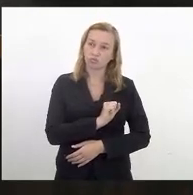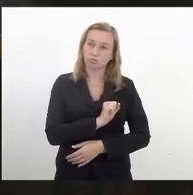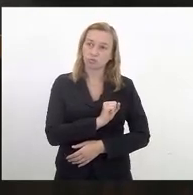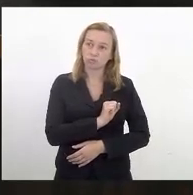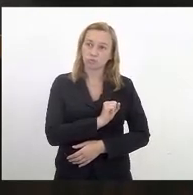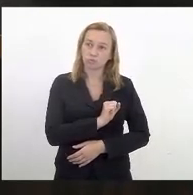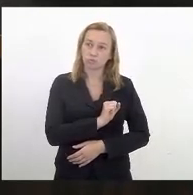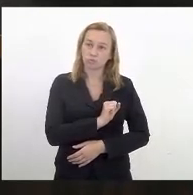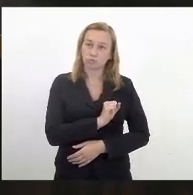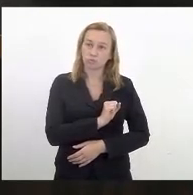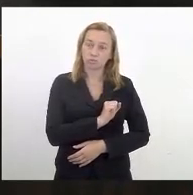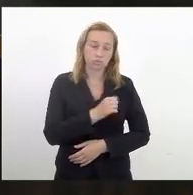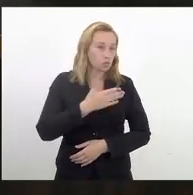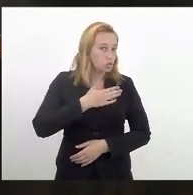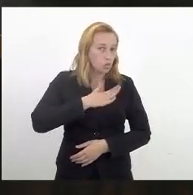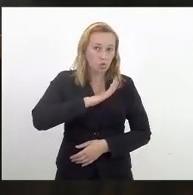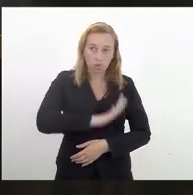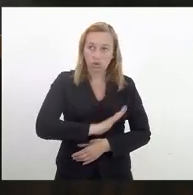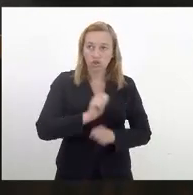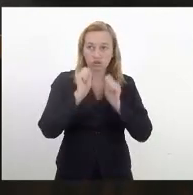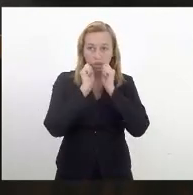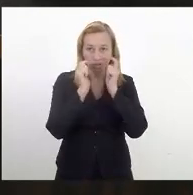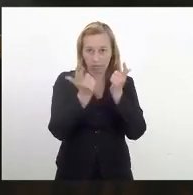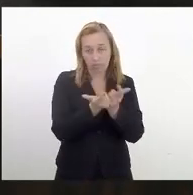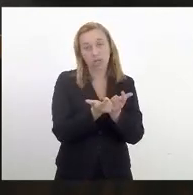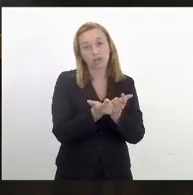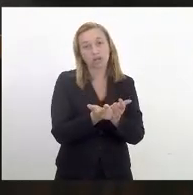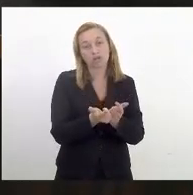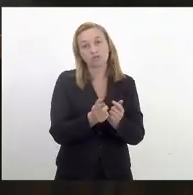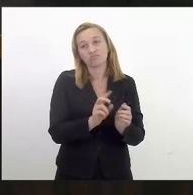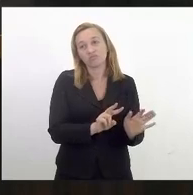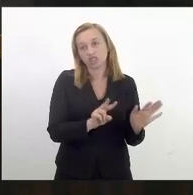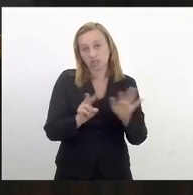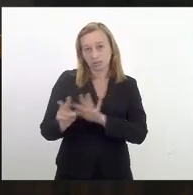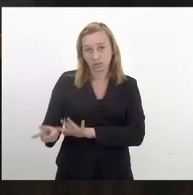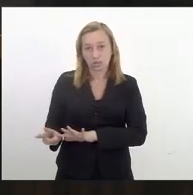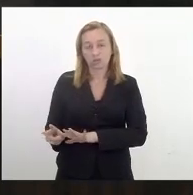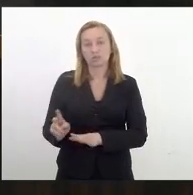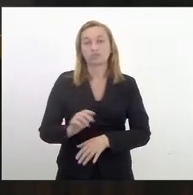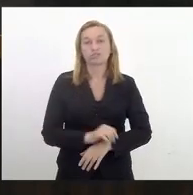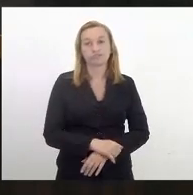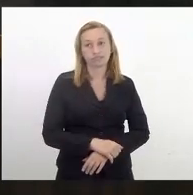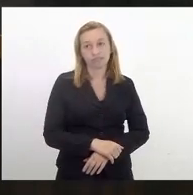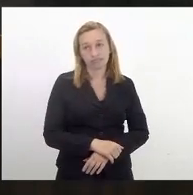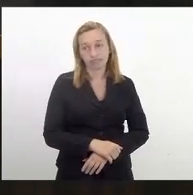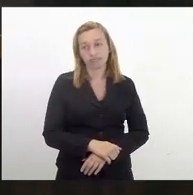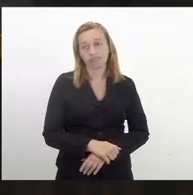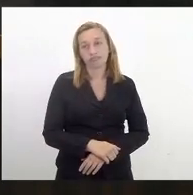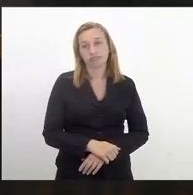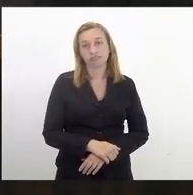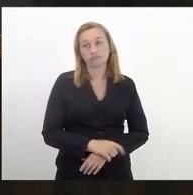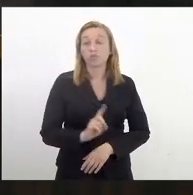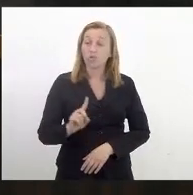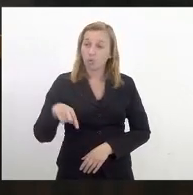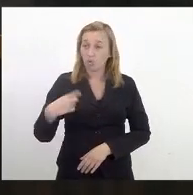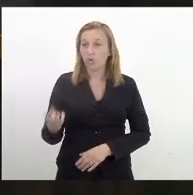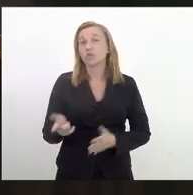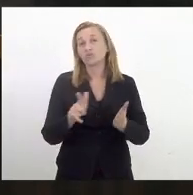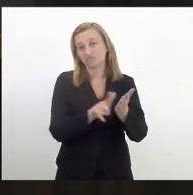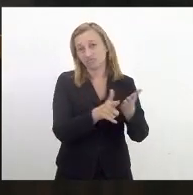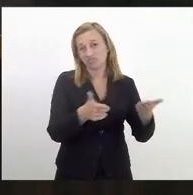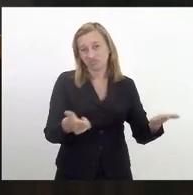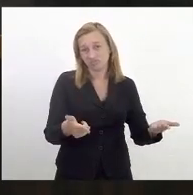a cama hoje assembleia e durante a semana nós tivemos também em outras